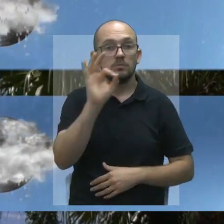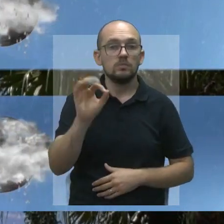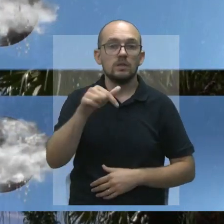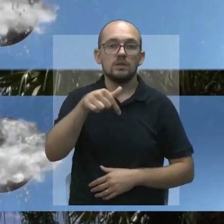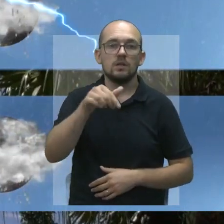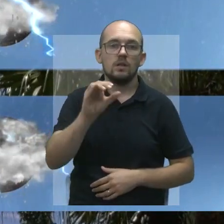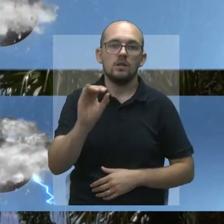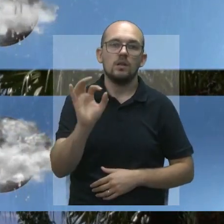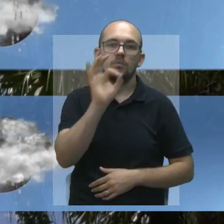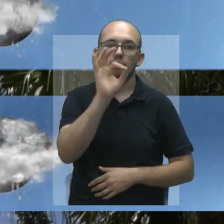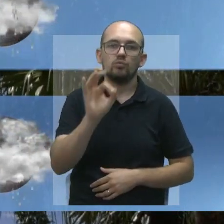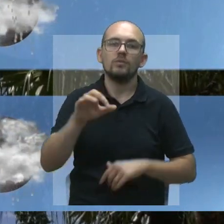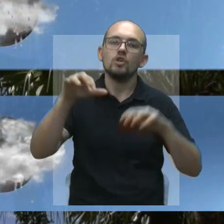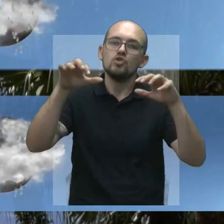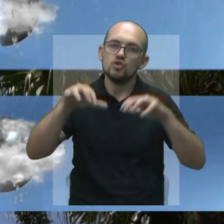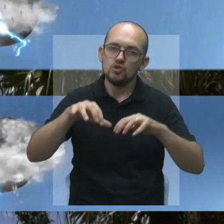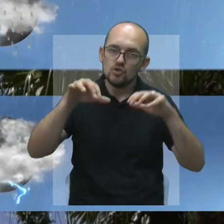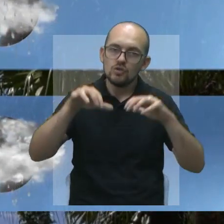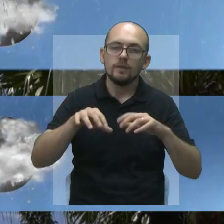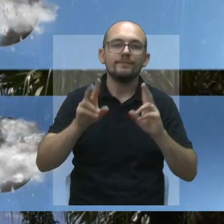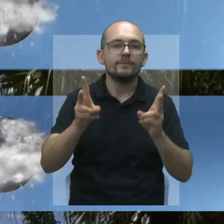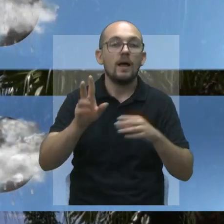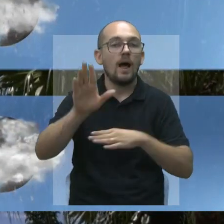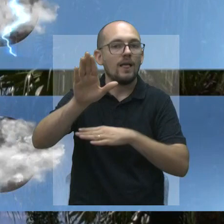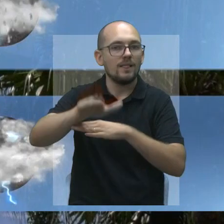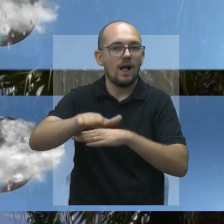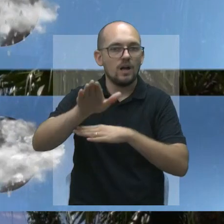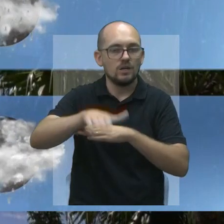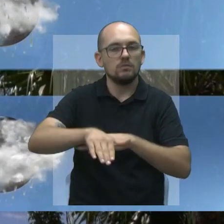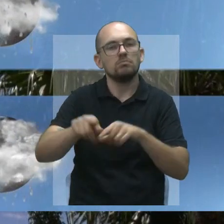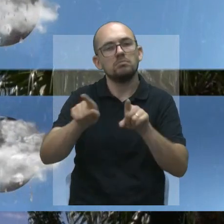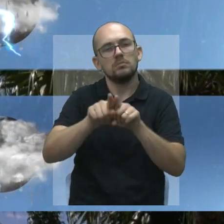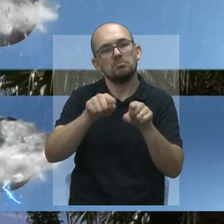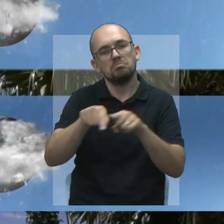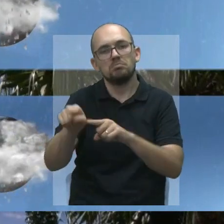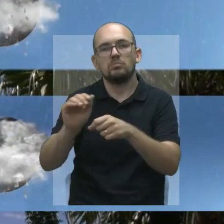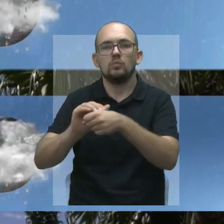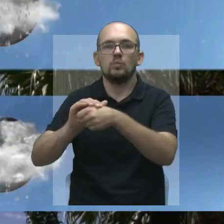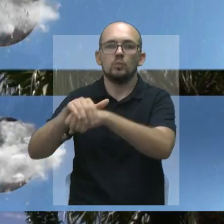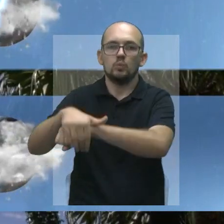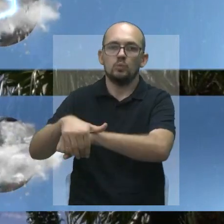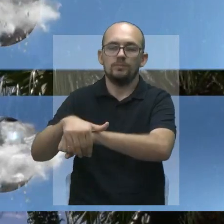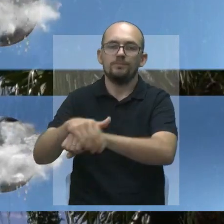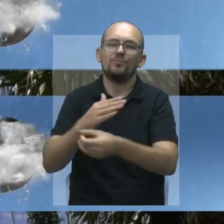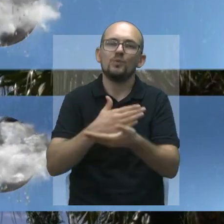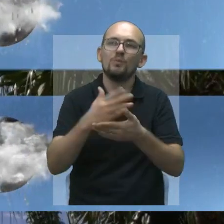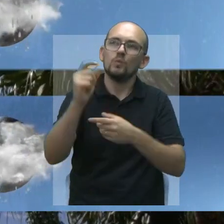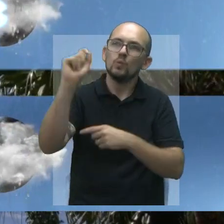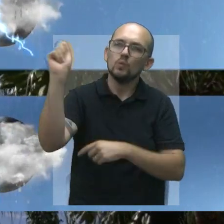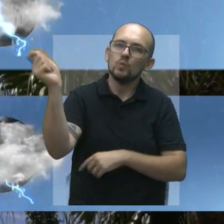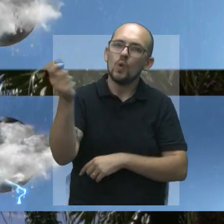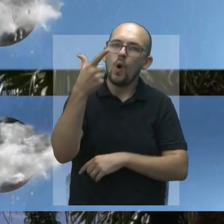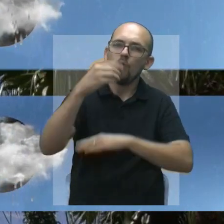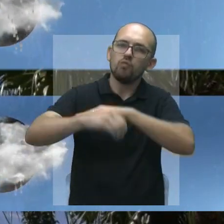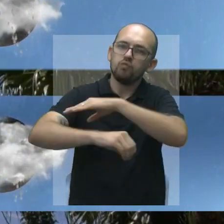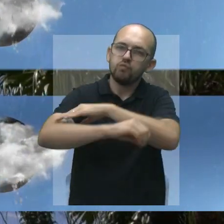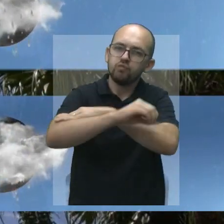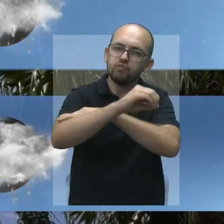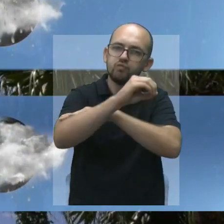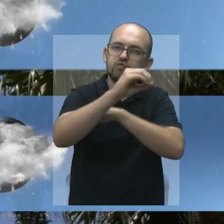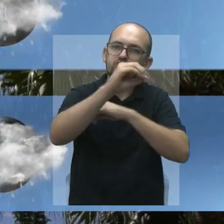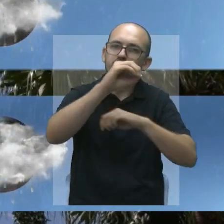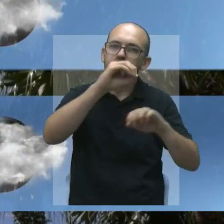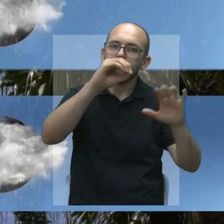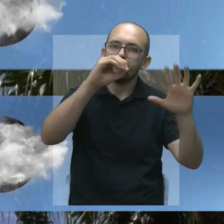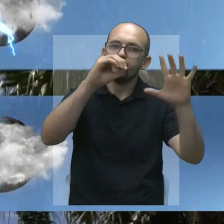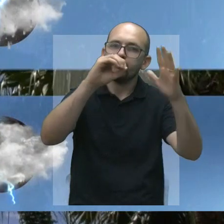de chances de chuva, sempre no período da tarde e no período da noite. O dia começou com o sol, mas há um aumento da